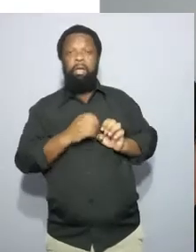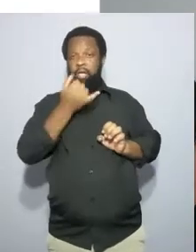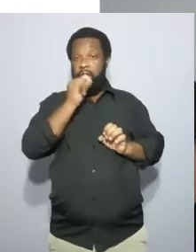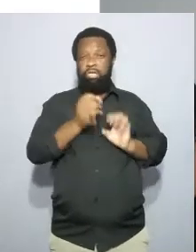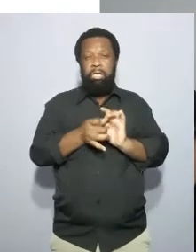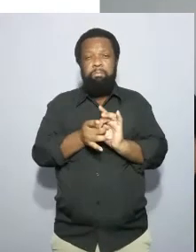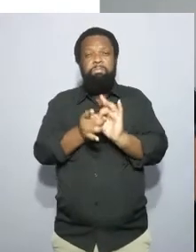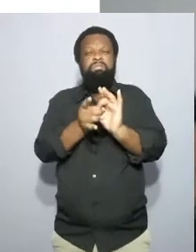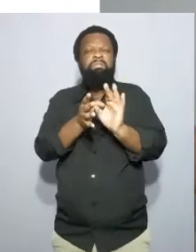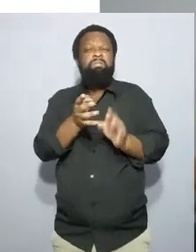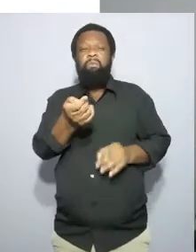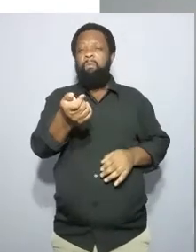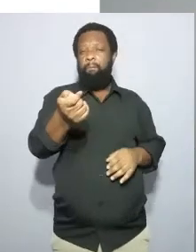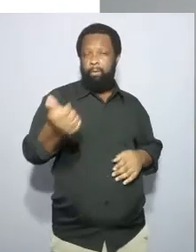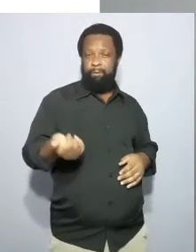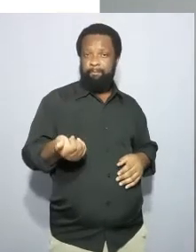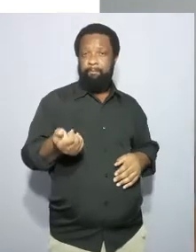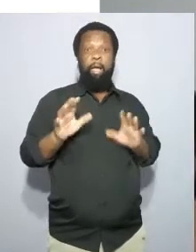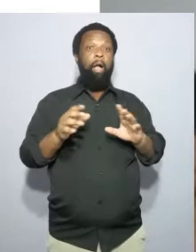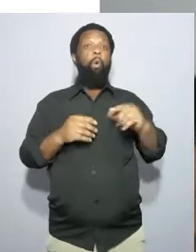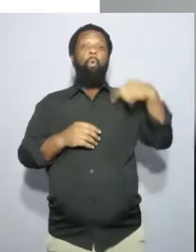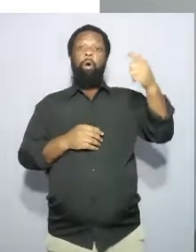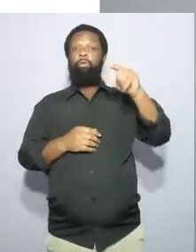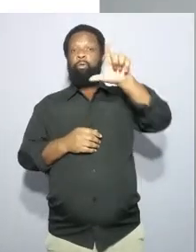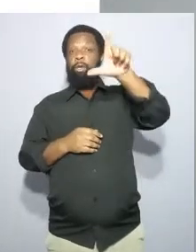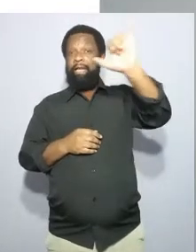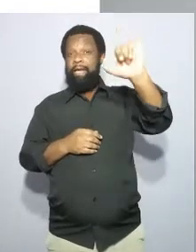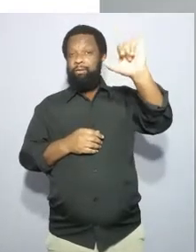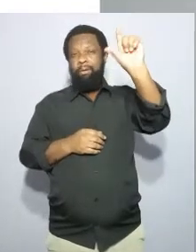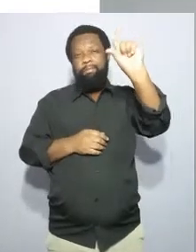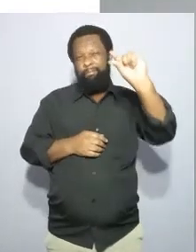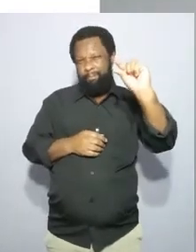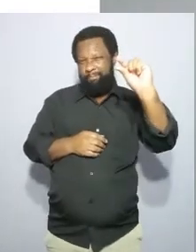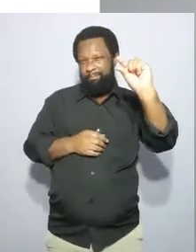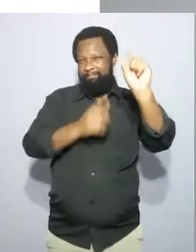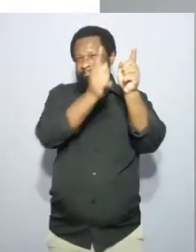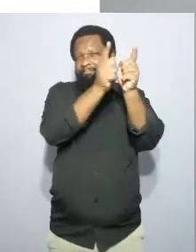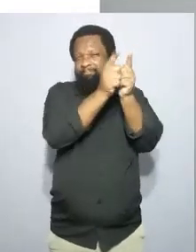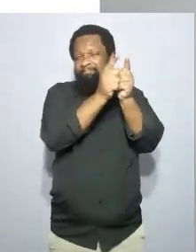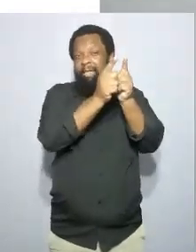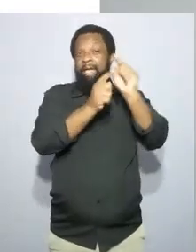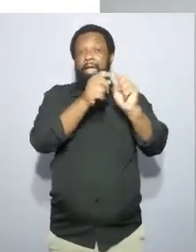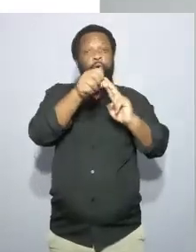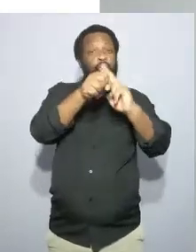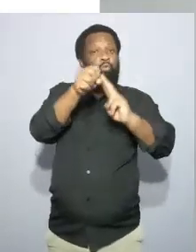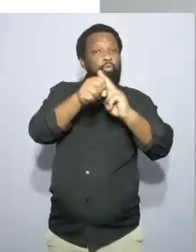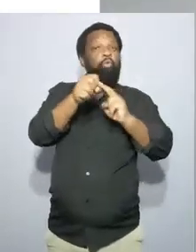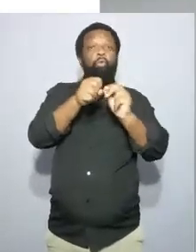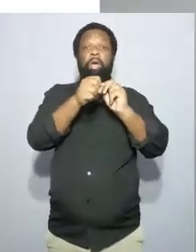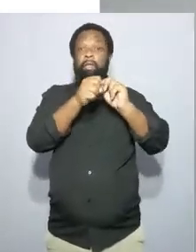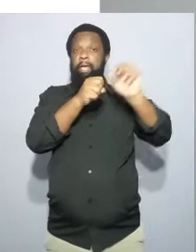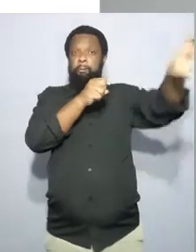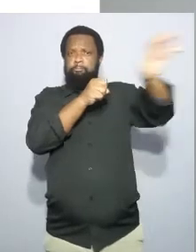processo. Tudo bem? Já o lítio, que é menor, bem menor, o núcleo dele acaba atraindo